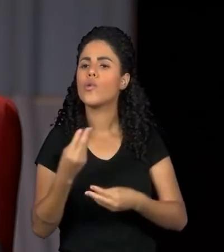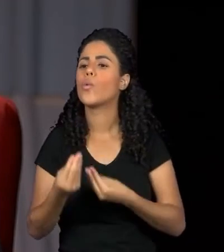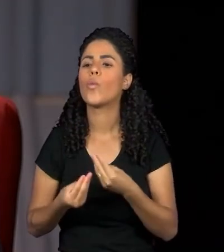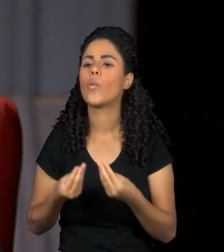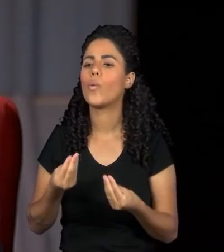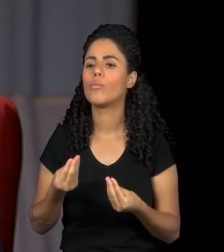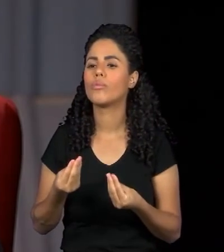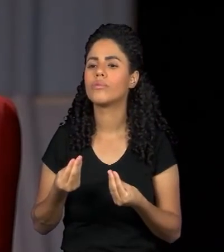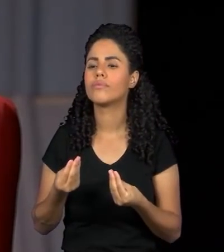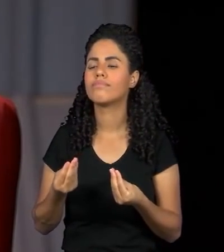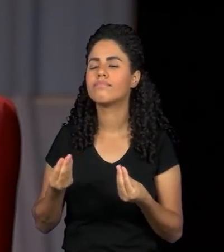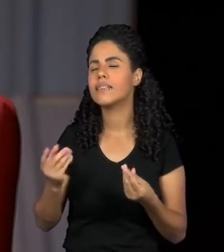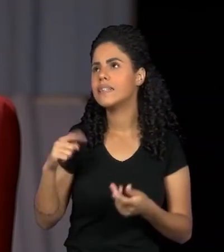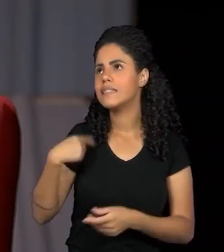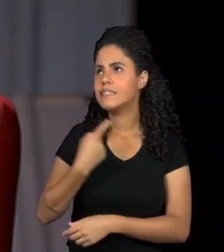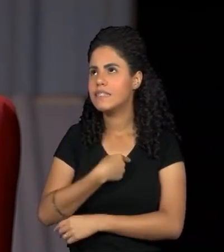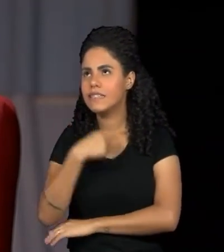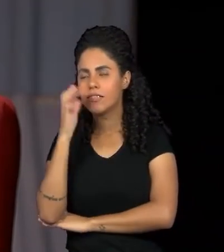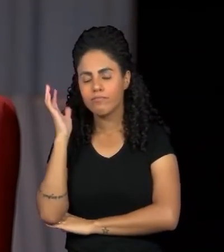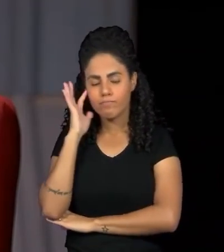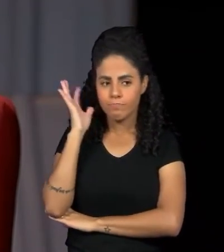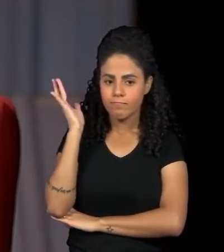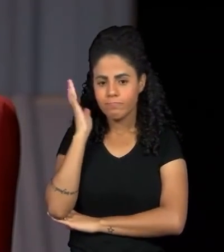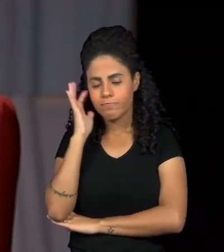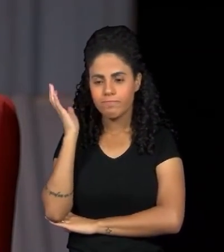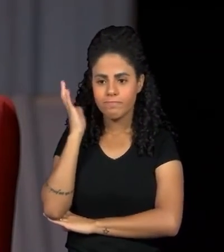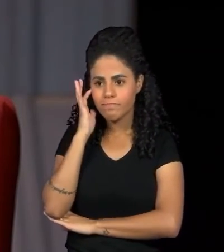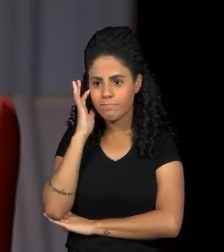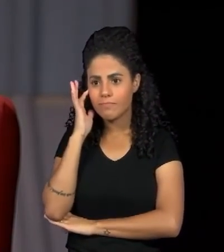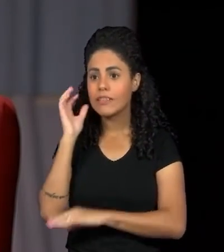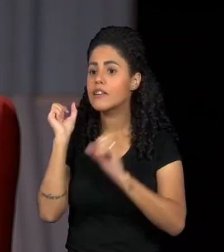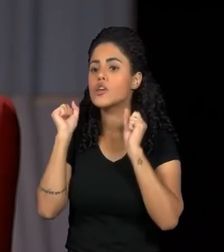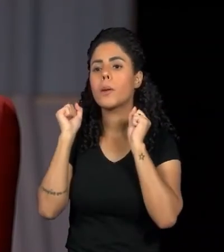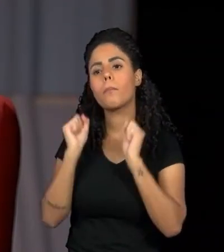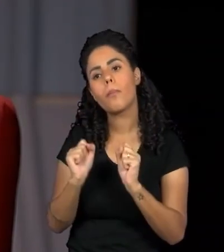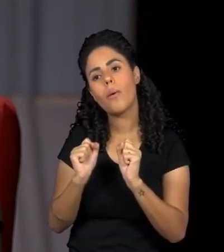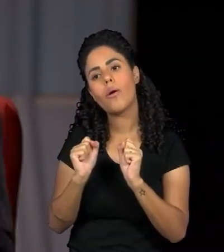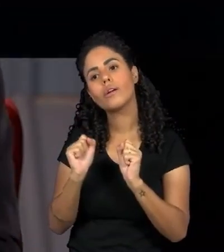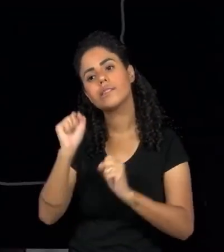maneira a gente pensa ser a Utopia do que pode ser o Brasil né sim sim